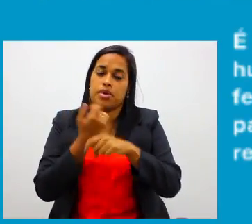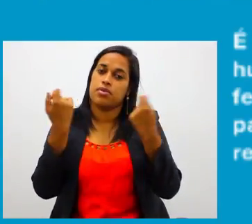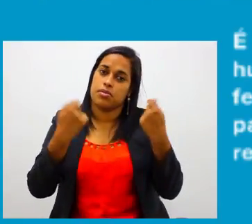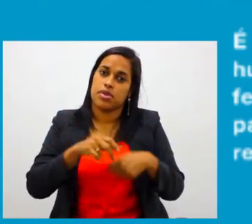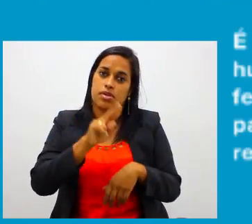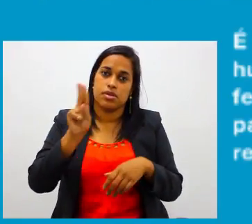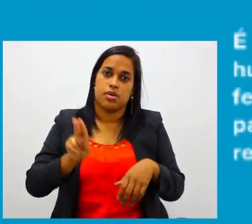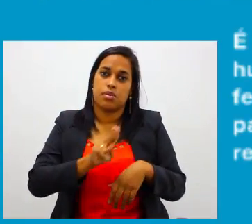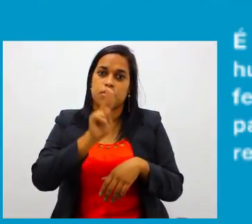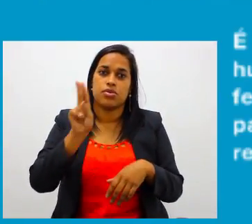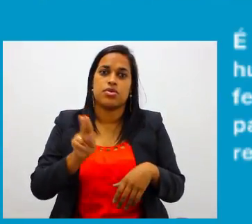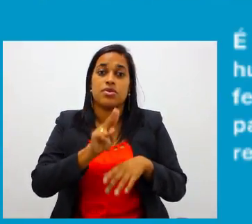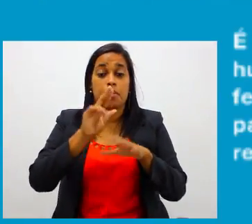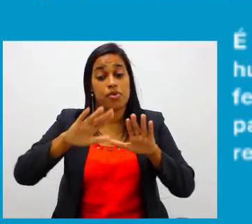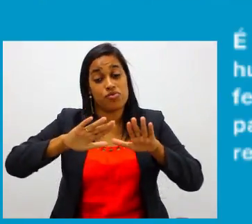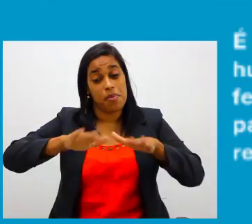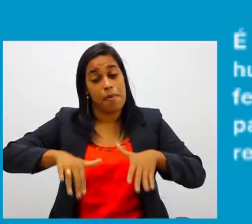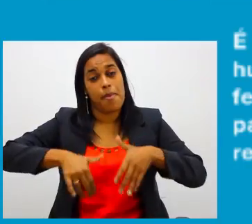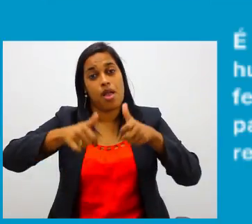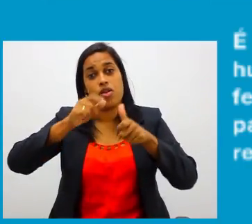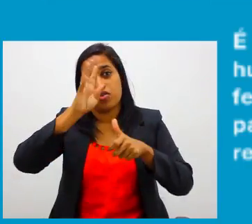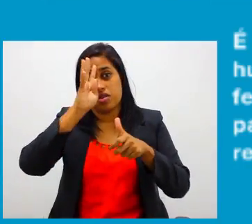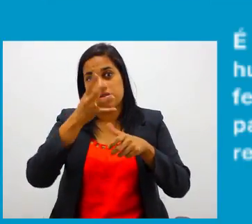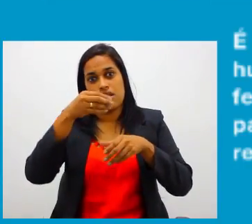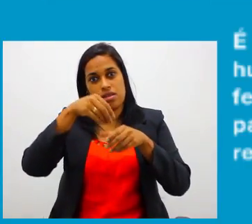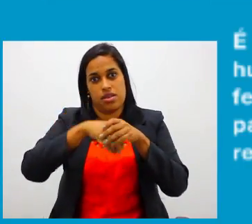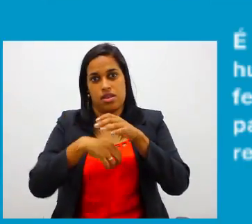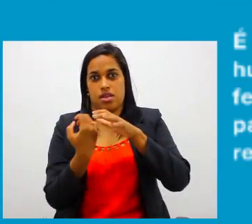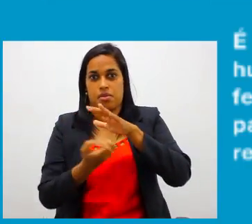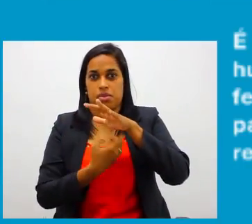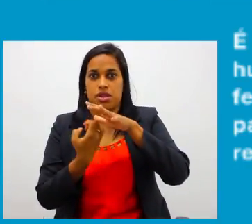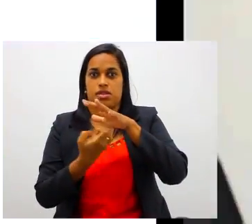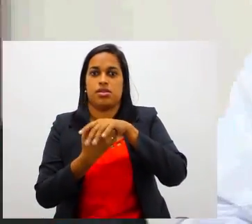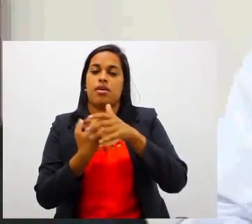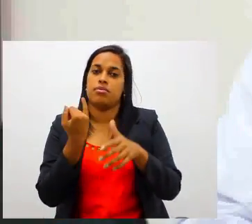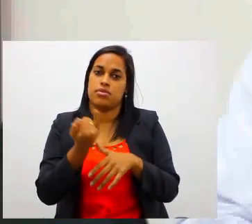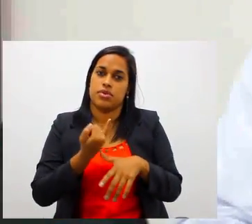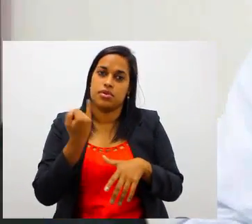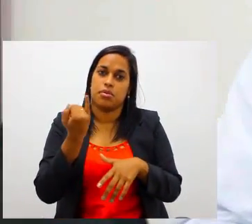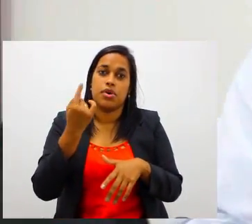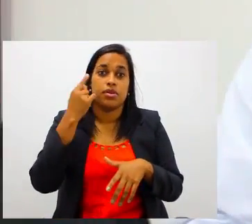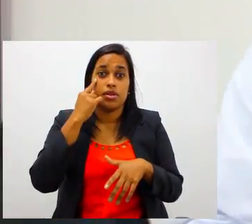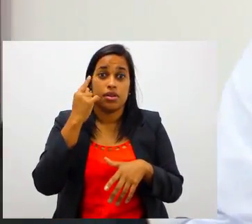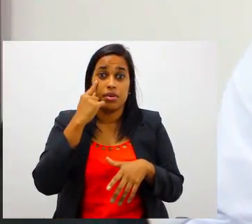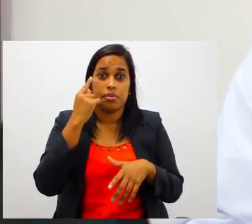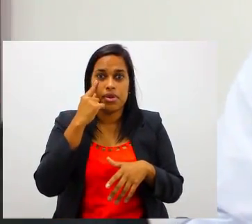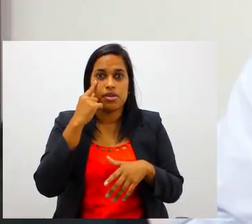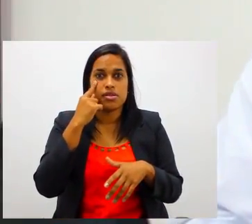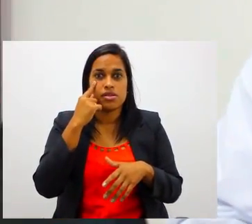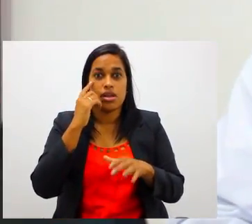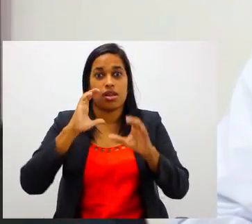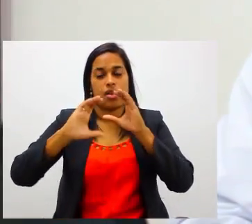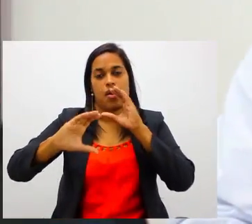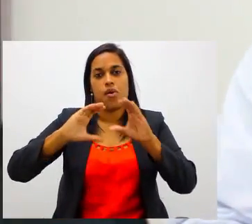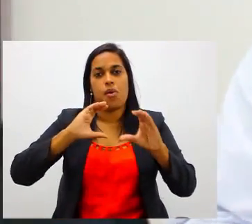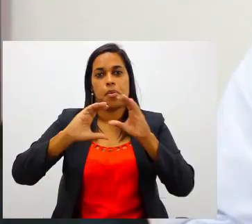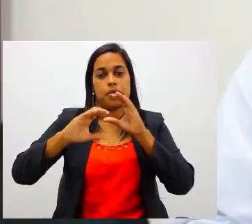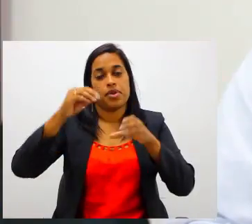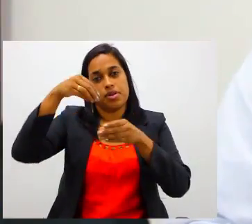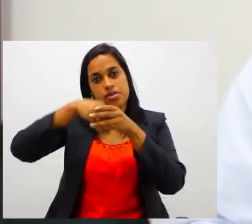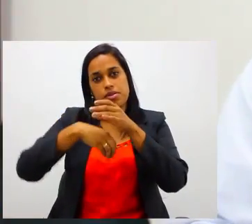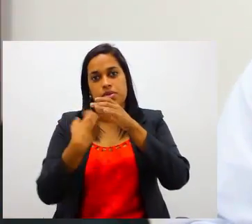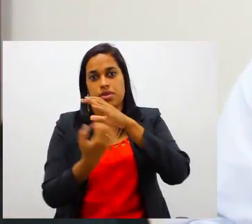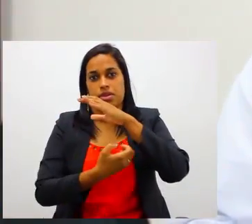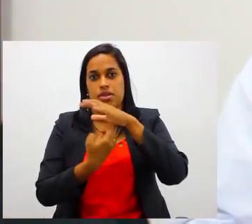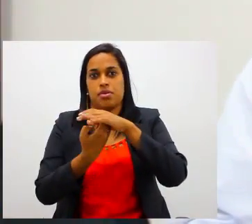ferramentas. E aí nós devemos utilizá-la para obter os melhores resultados nas empresas. Talvez isso seja importante para você pensar quando estiver atuando